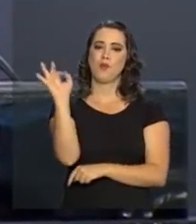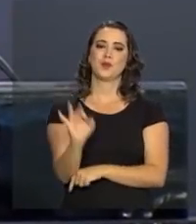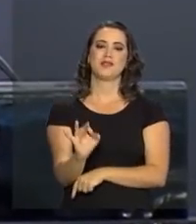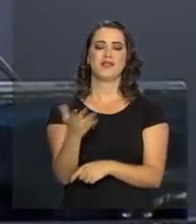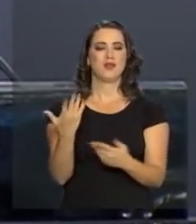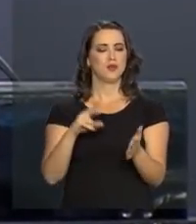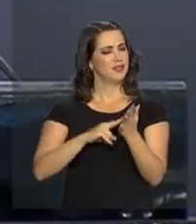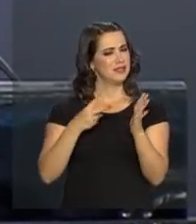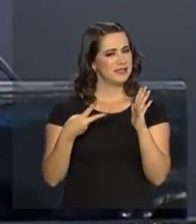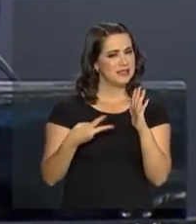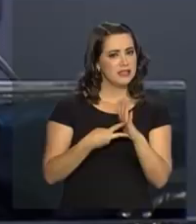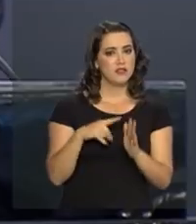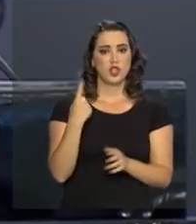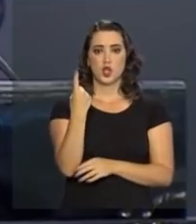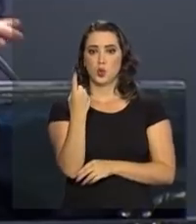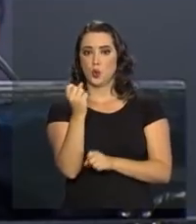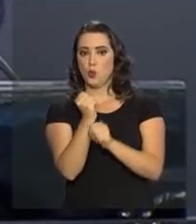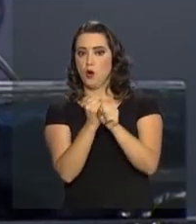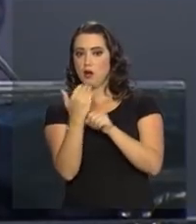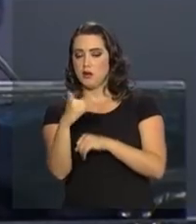em um ano e meio, nós avançamos